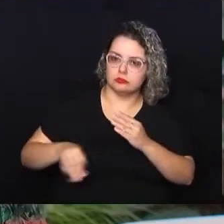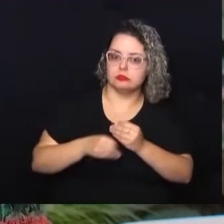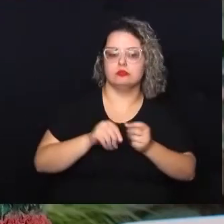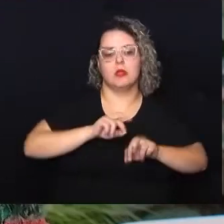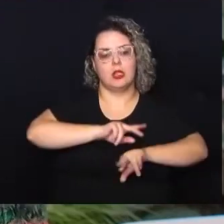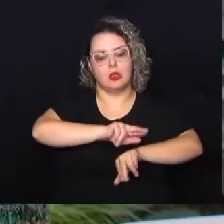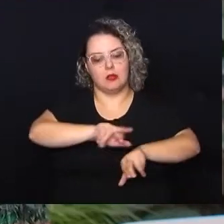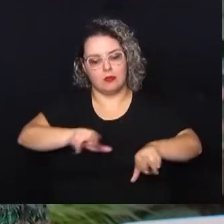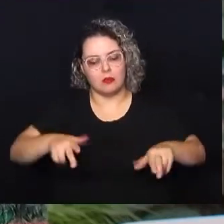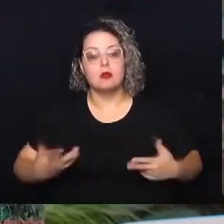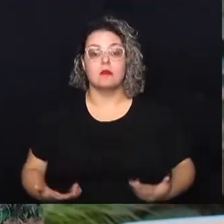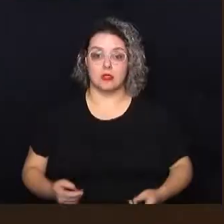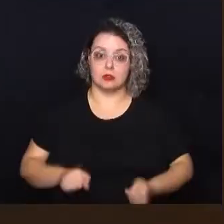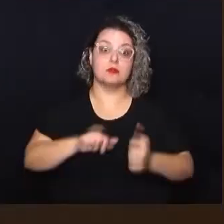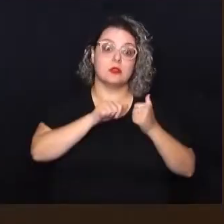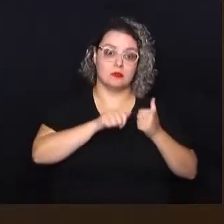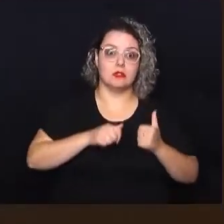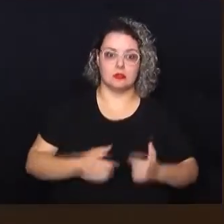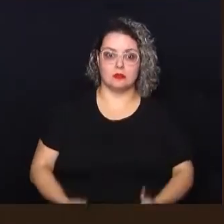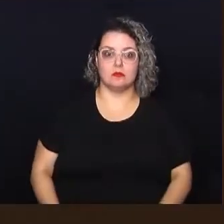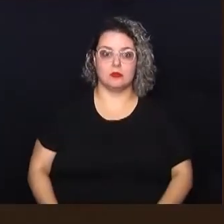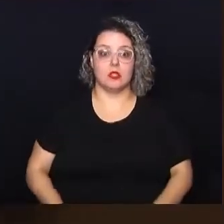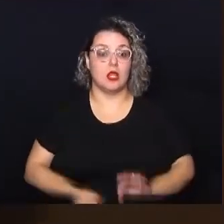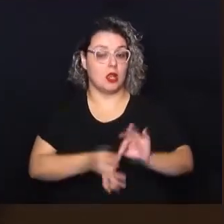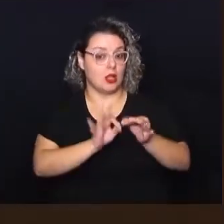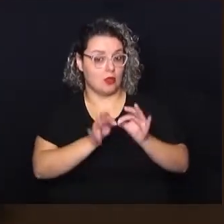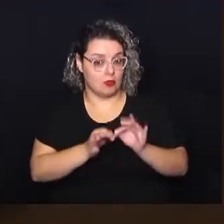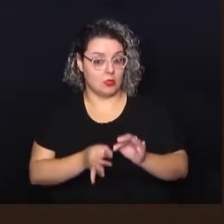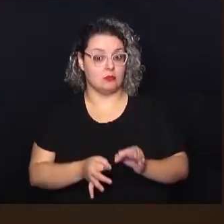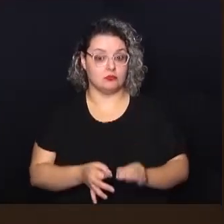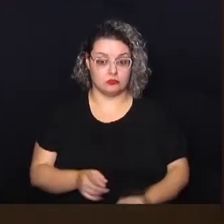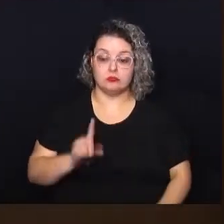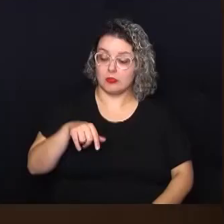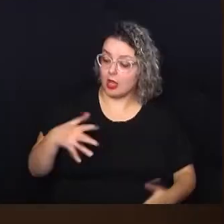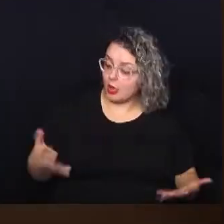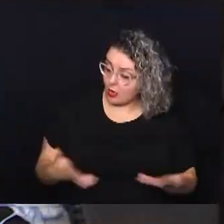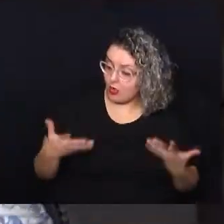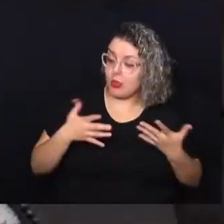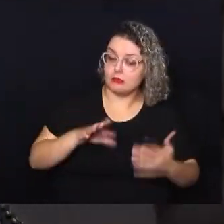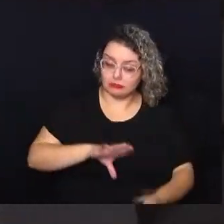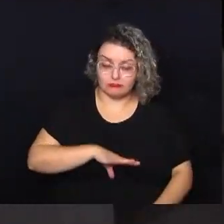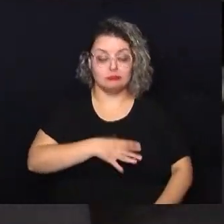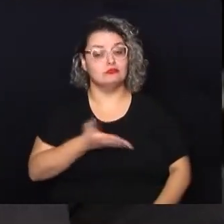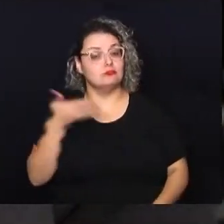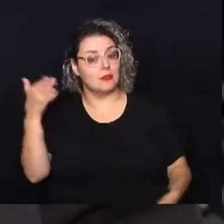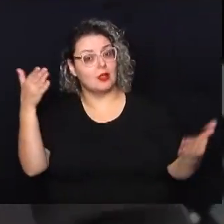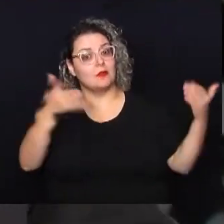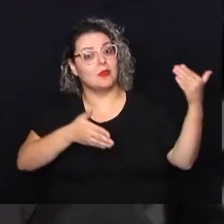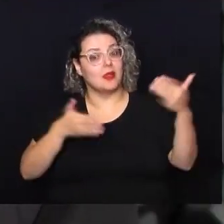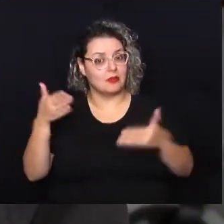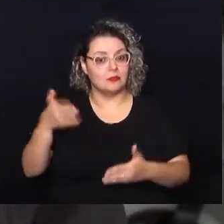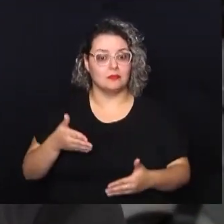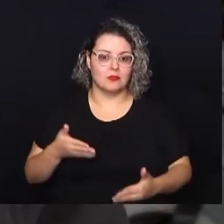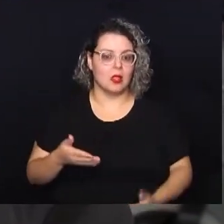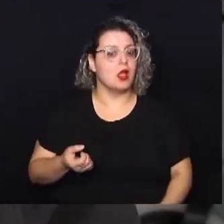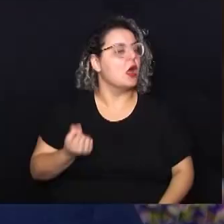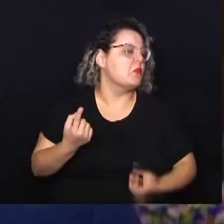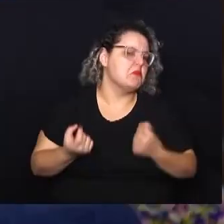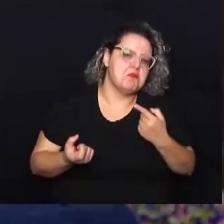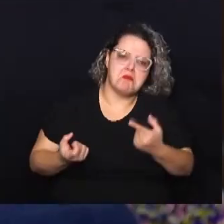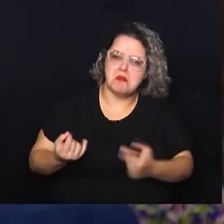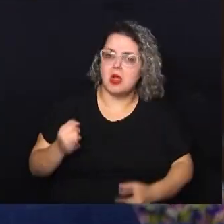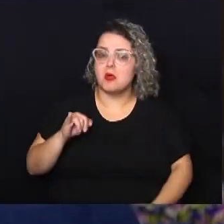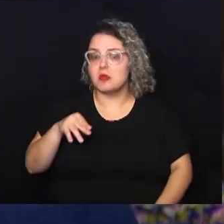vários benefícios. Na oficina, eles são encorajados a participar, seja tocando algum